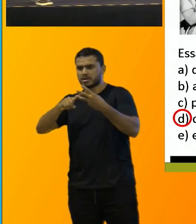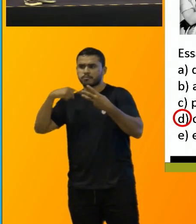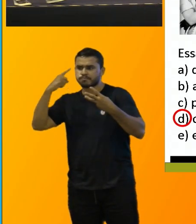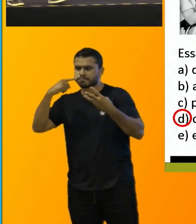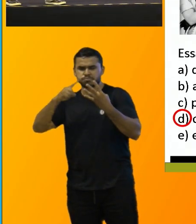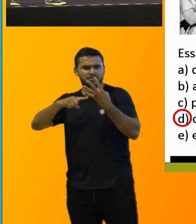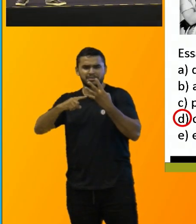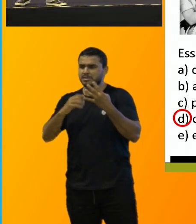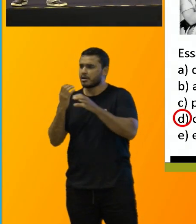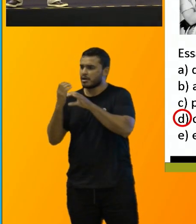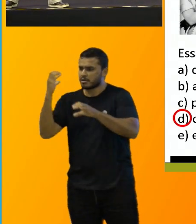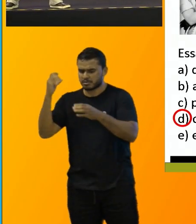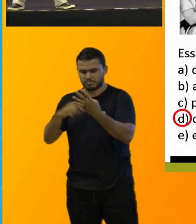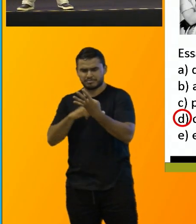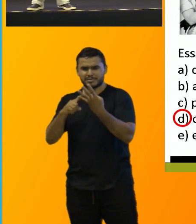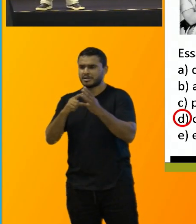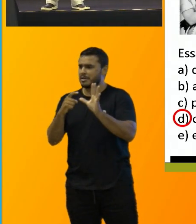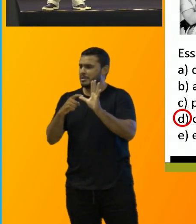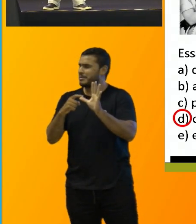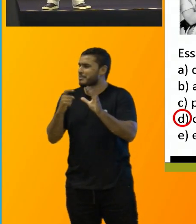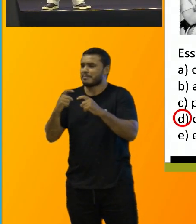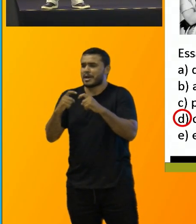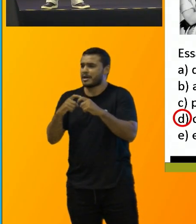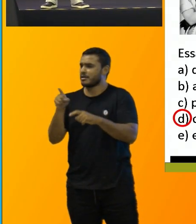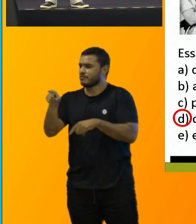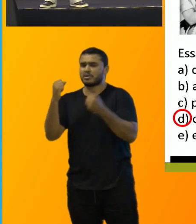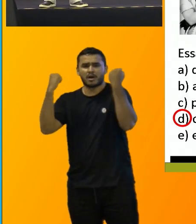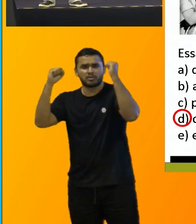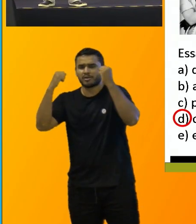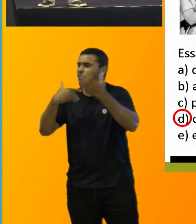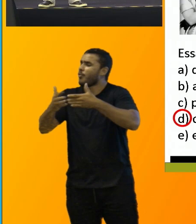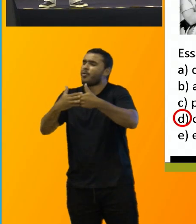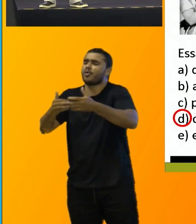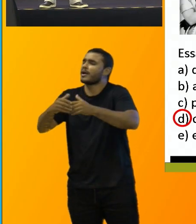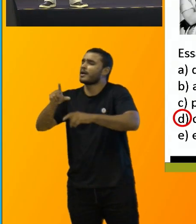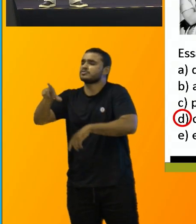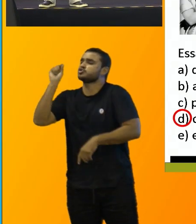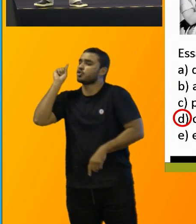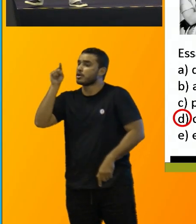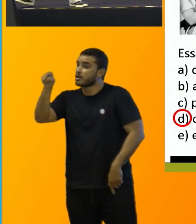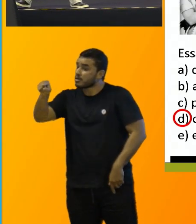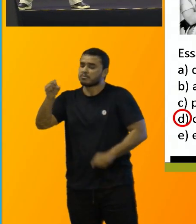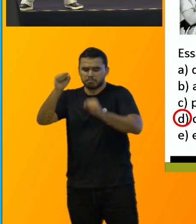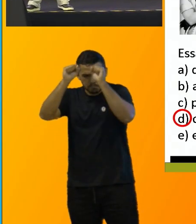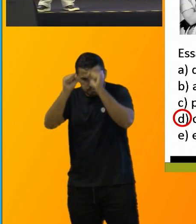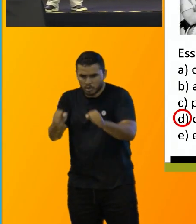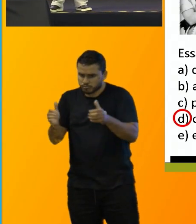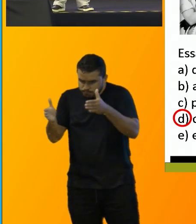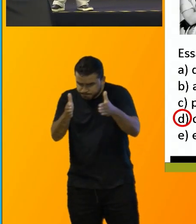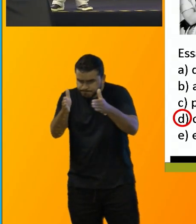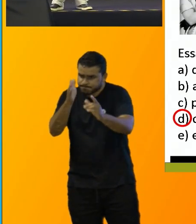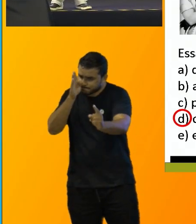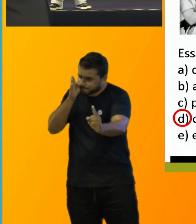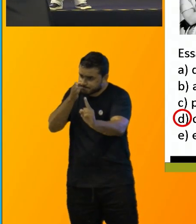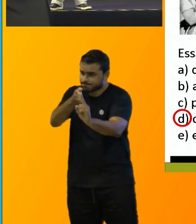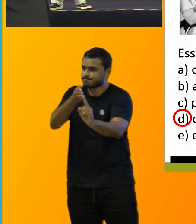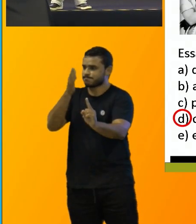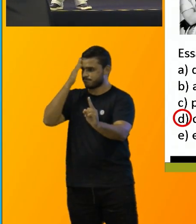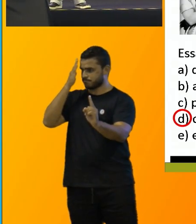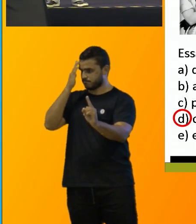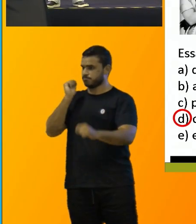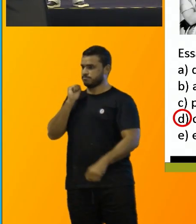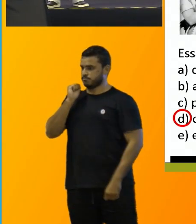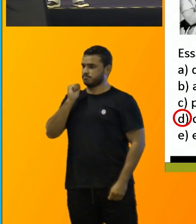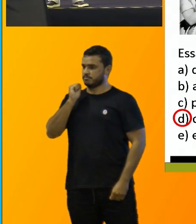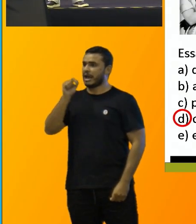arquiteto, médico, educador físico, professor, professora, vá em frente. Nós precisamos de pessoas